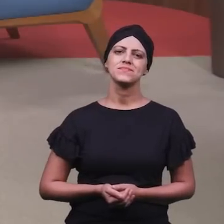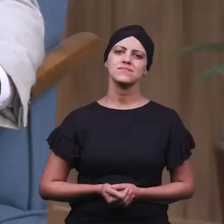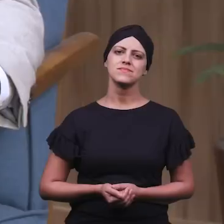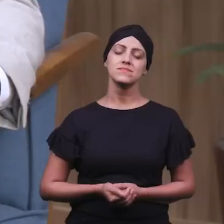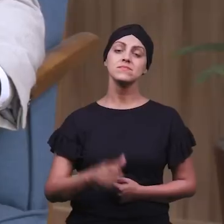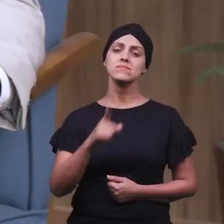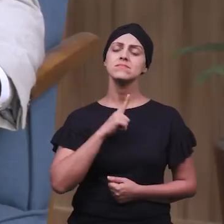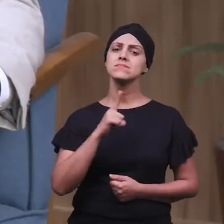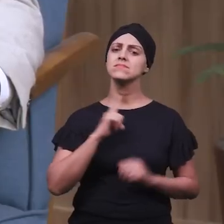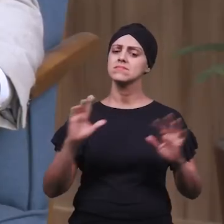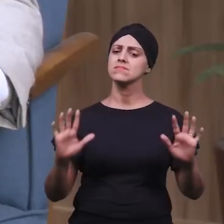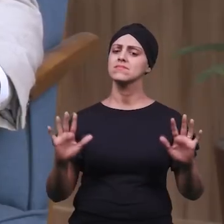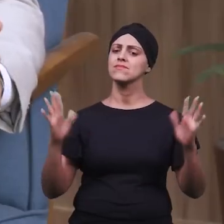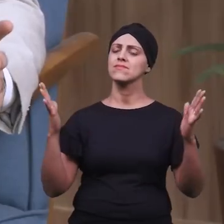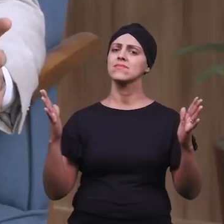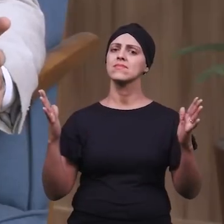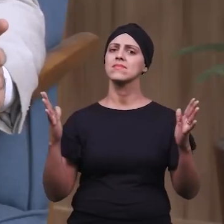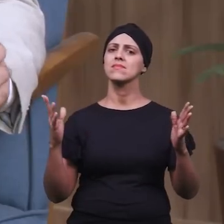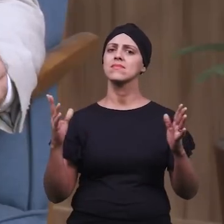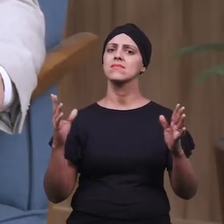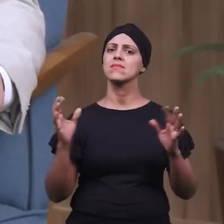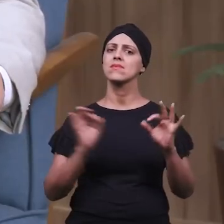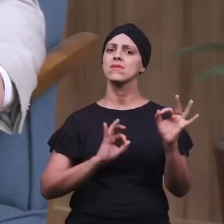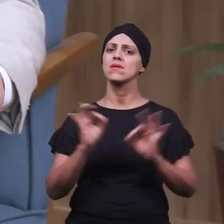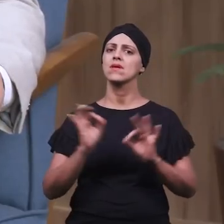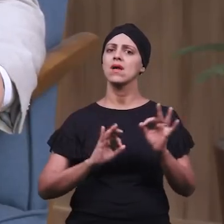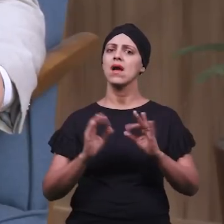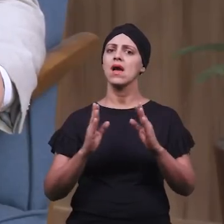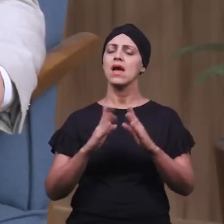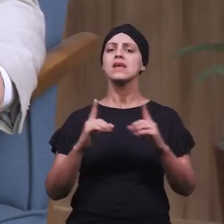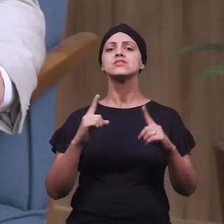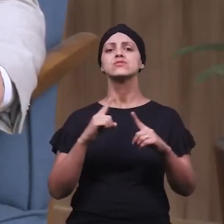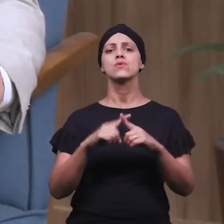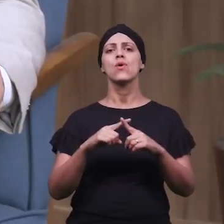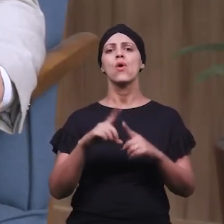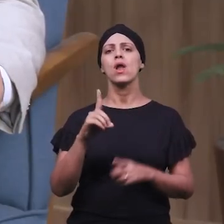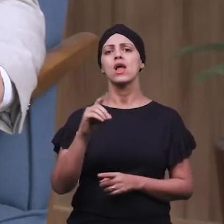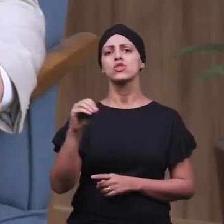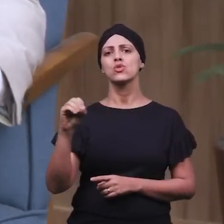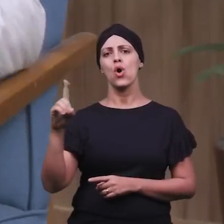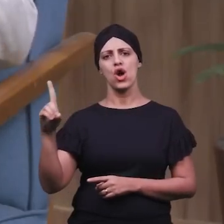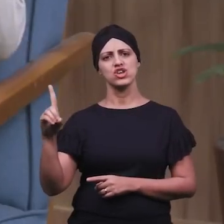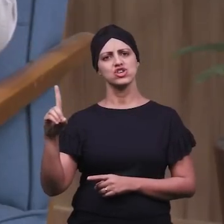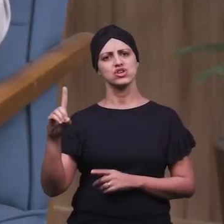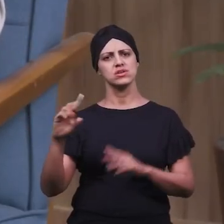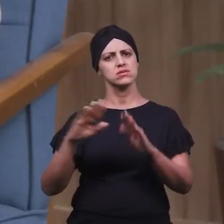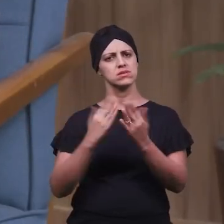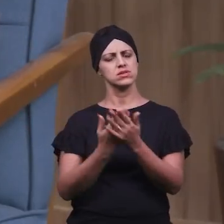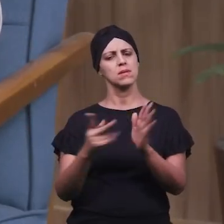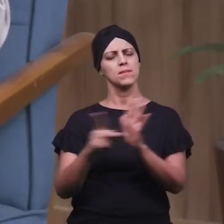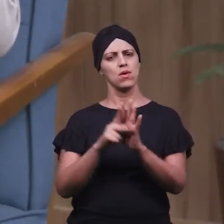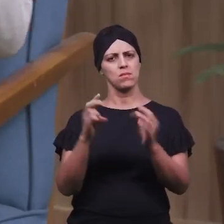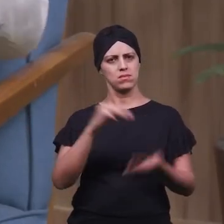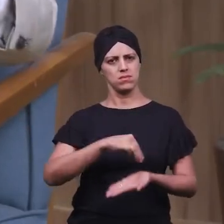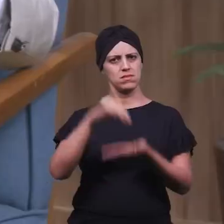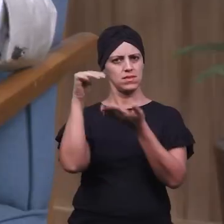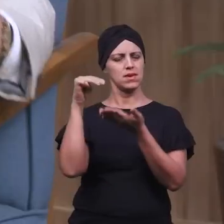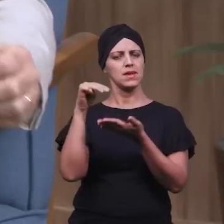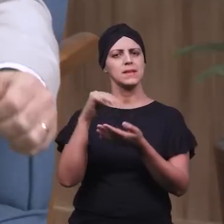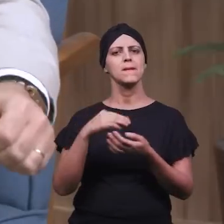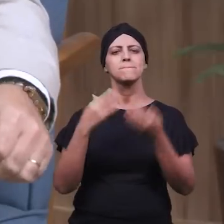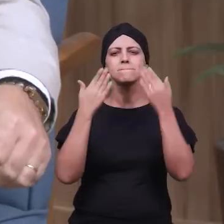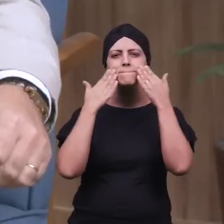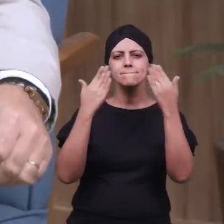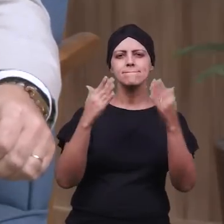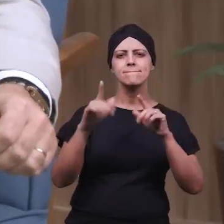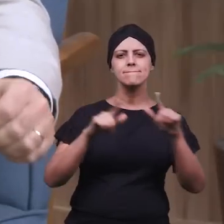Amém. Recentemente tivemos um evento realizado pelo Instituto DOD, que é o colégio, né, a escola da Igreja